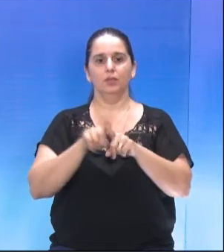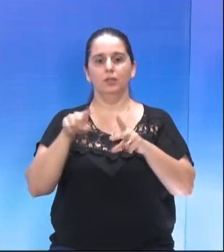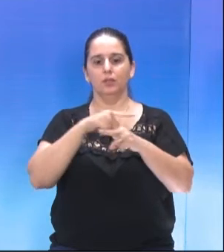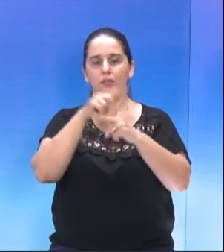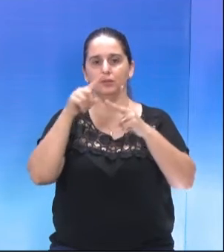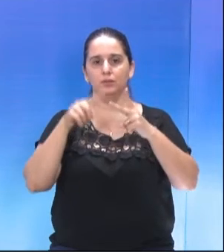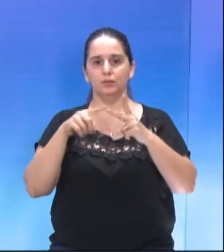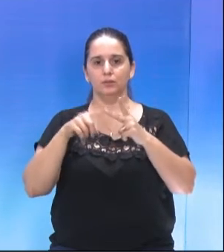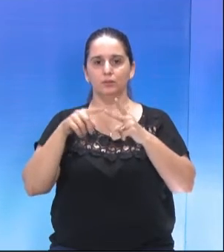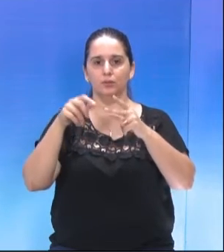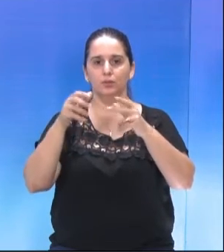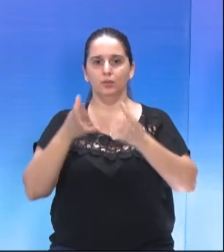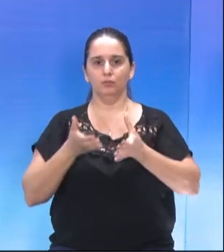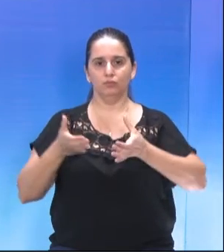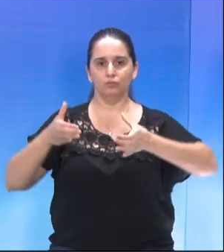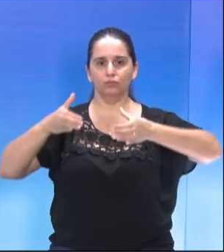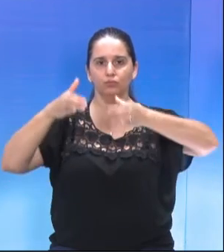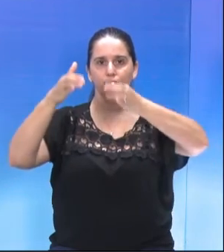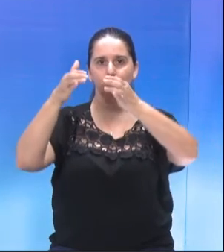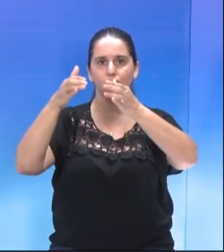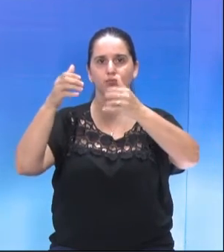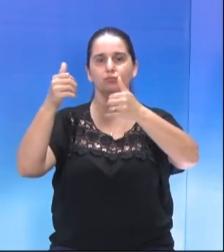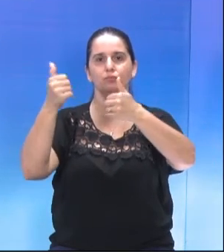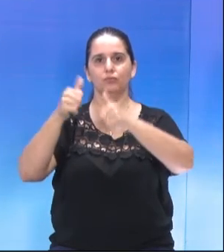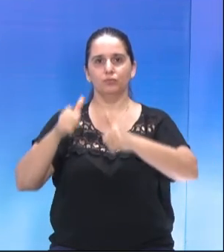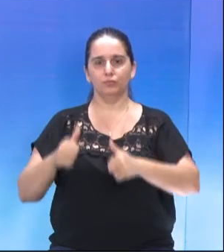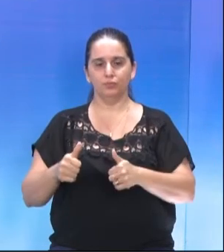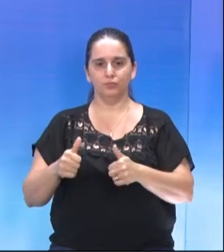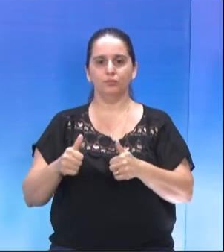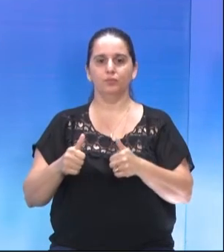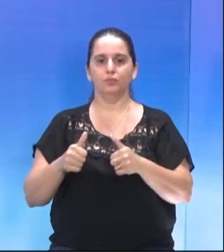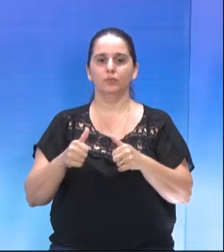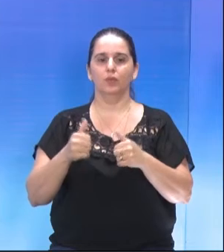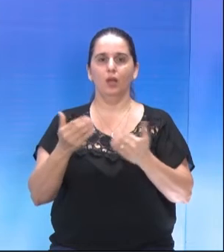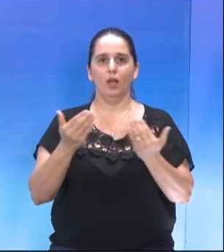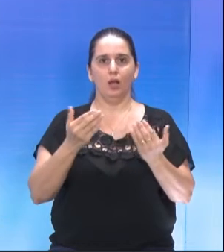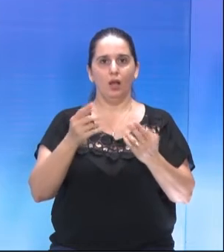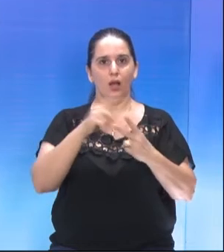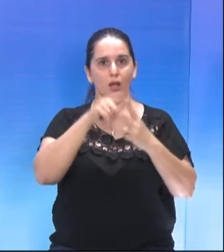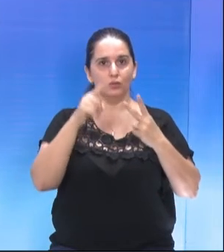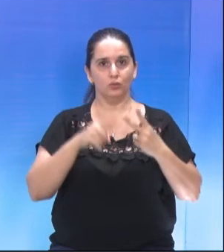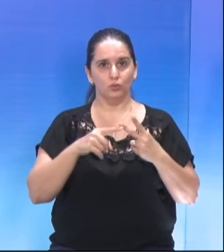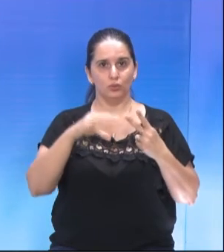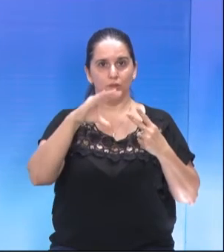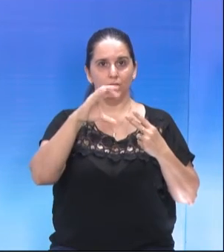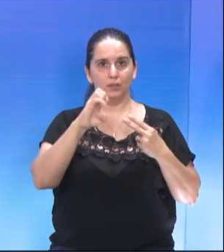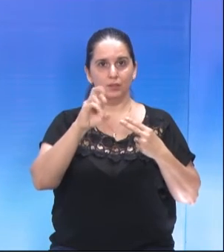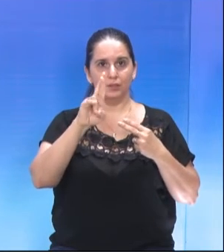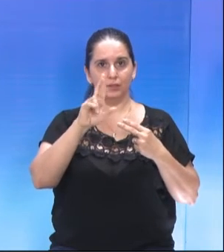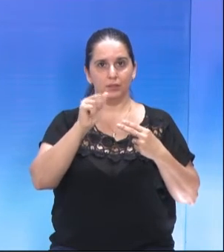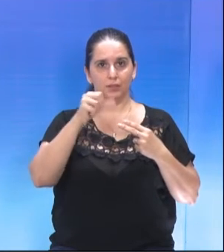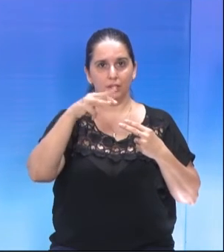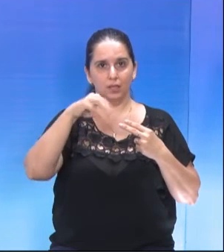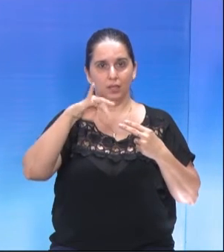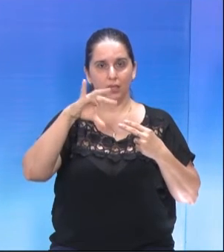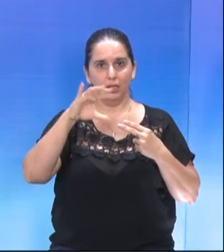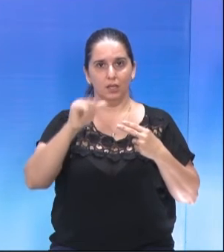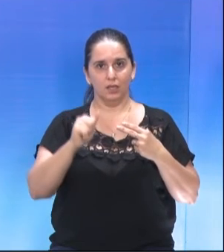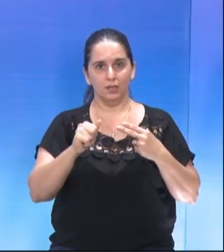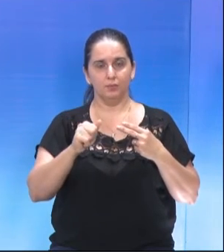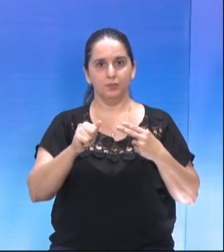a segunda, que também nós utilizamos aqui, é uma cerâmica utilitária, que